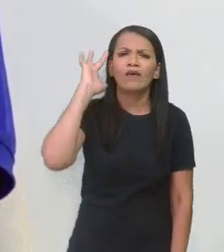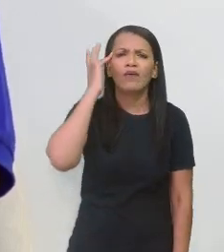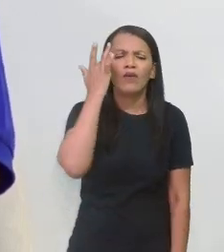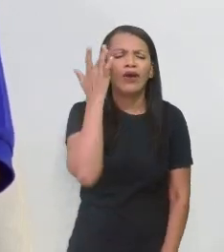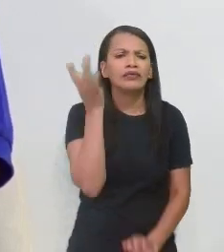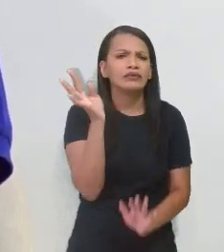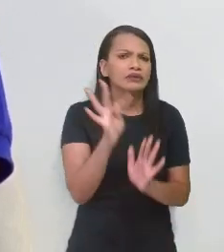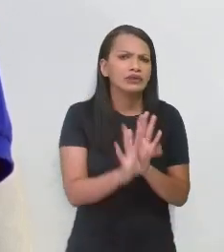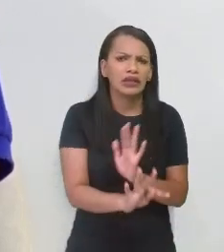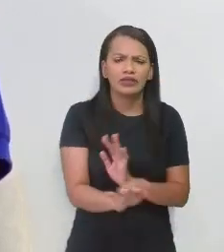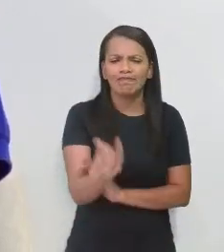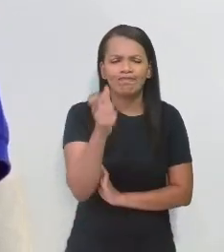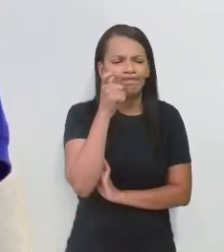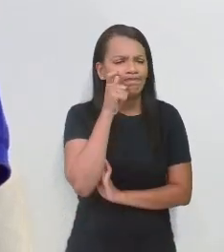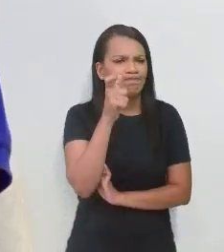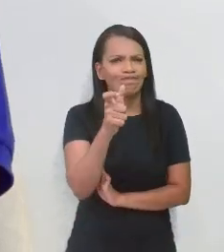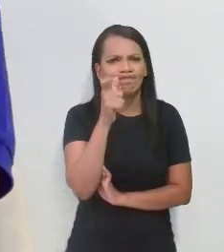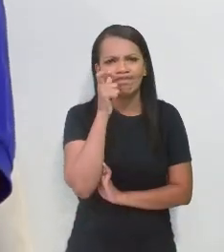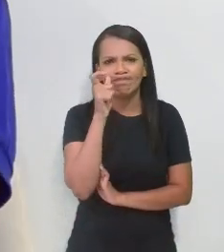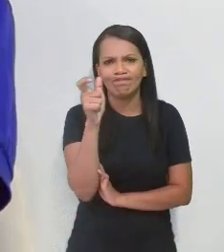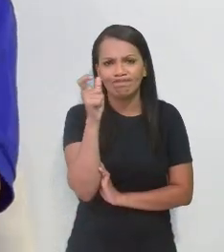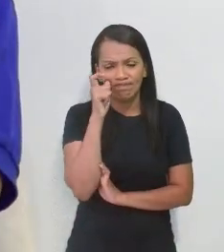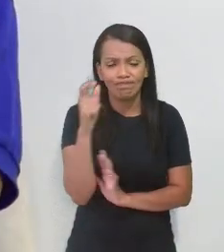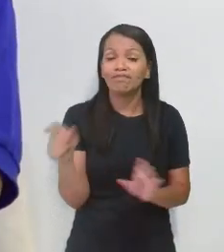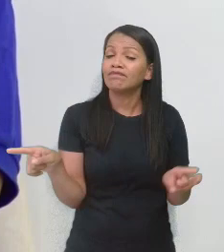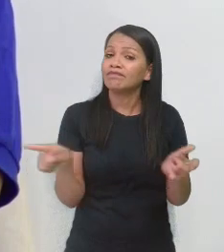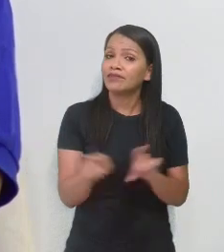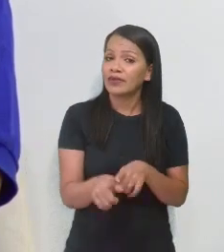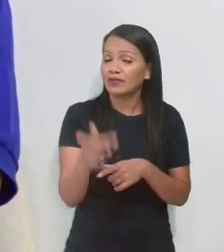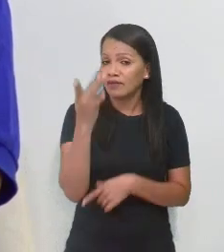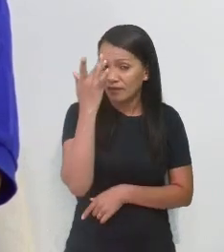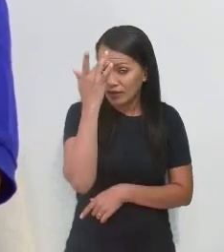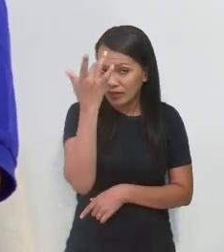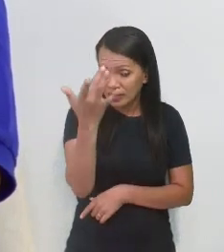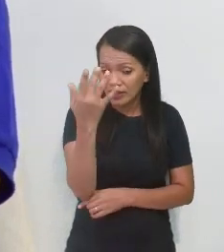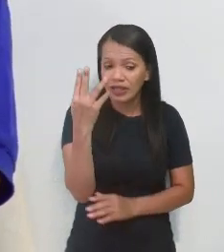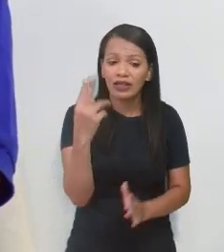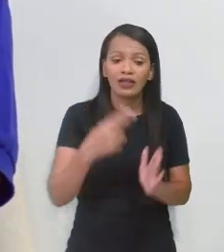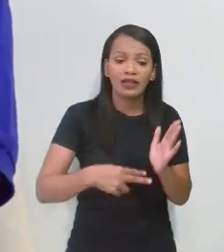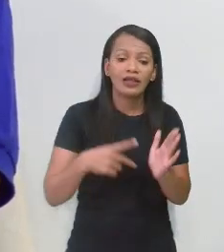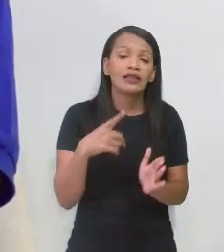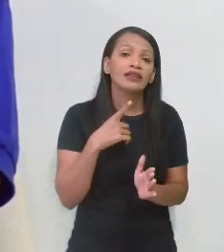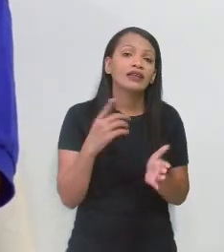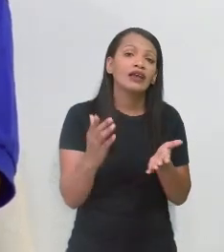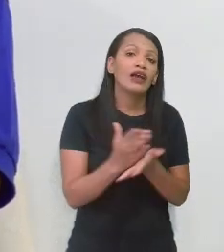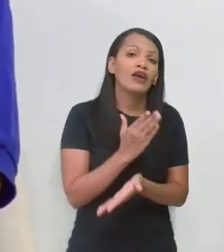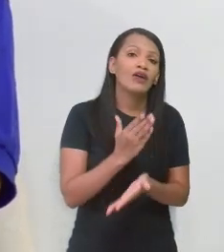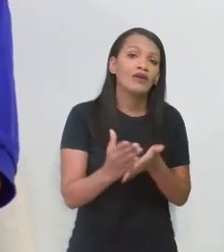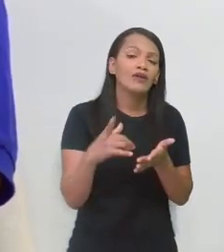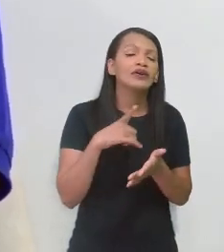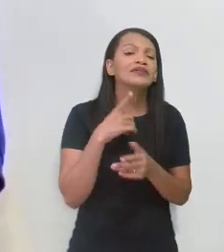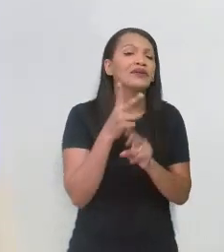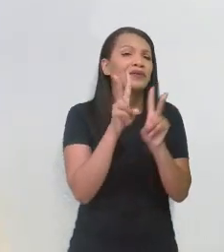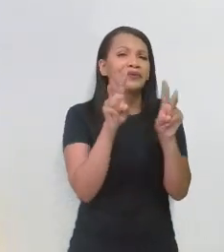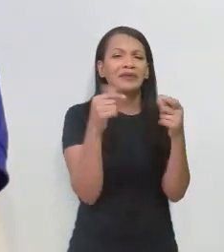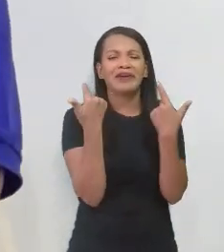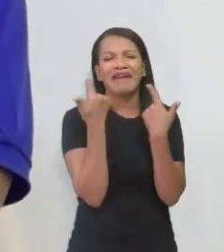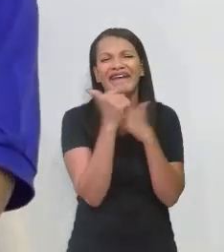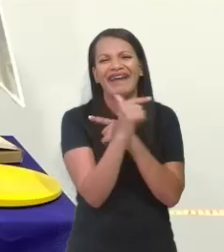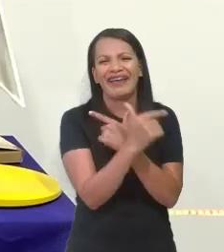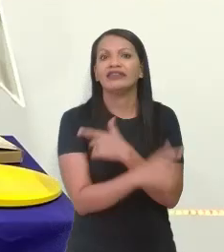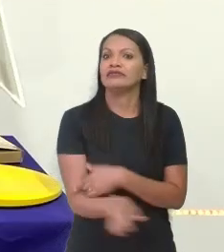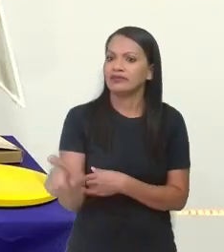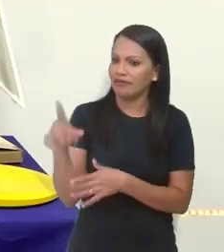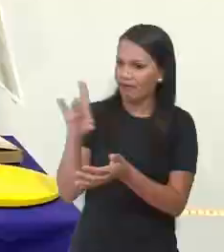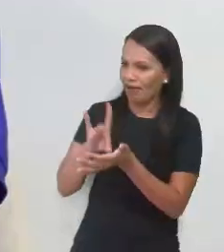de texto interessantíssimo. Além de facilitar a leitura, gostoso, tem uns que tem uns temas bem engraçados, né, professora? É